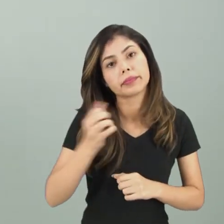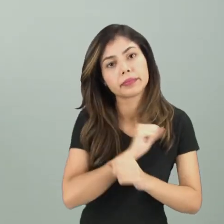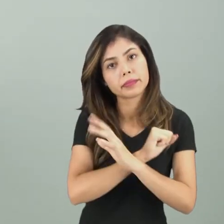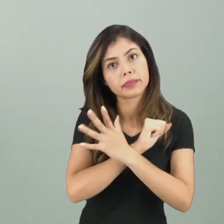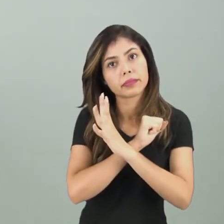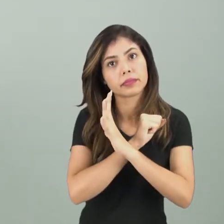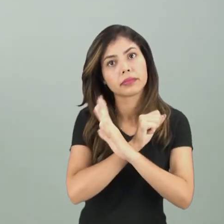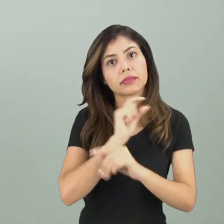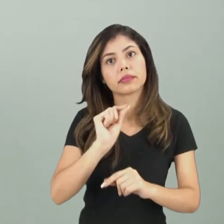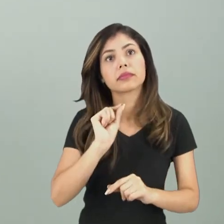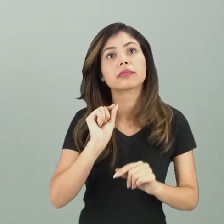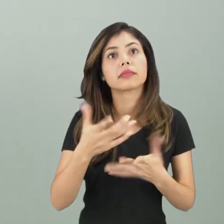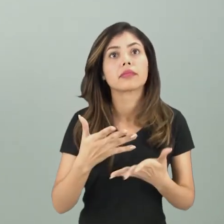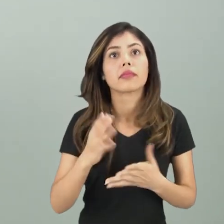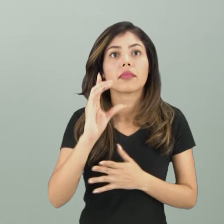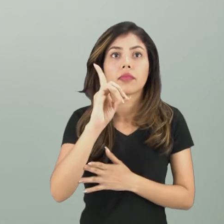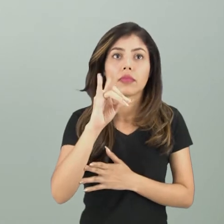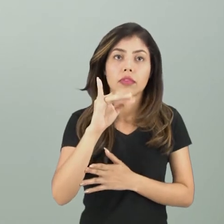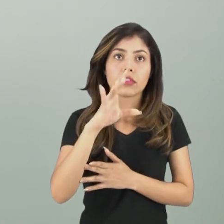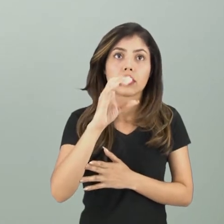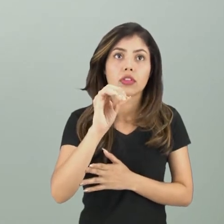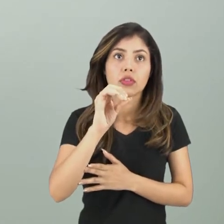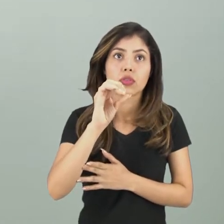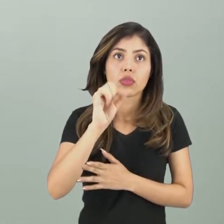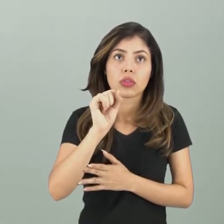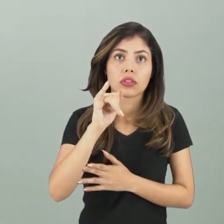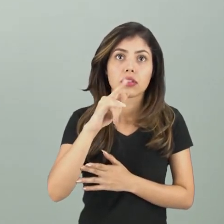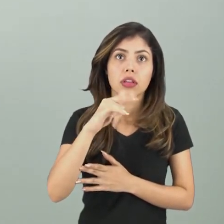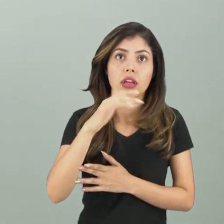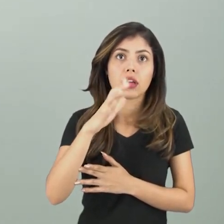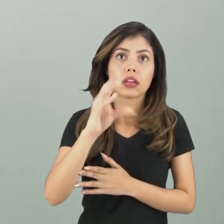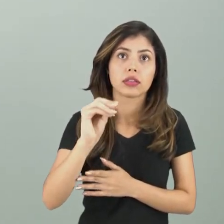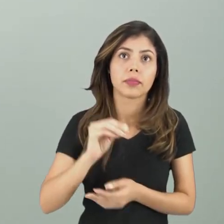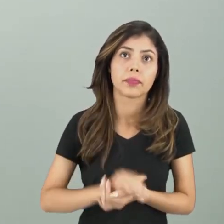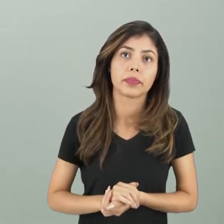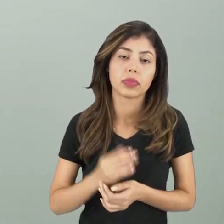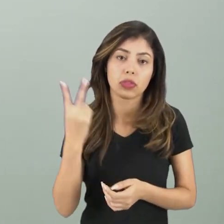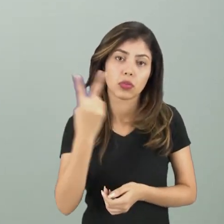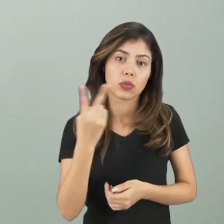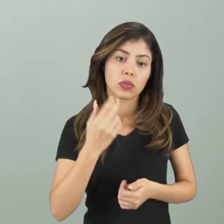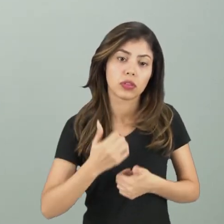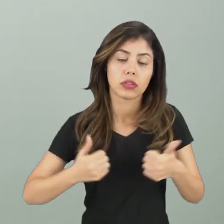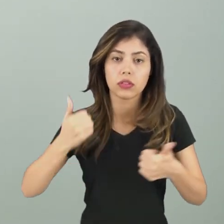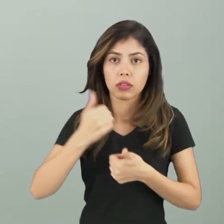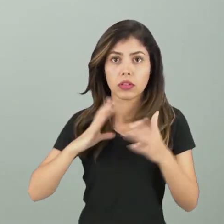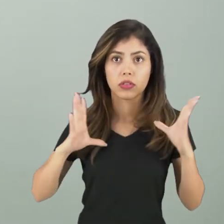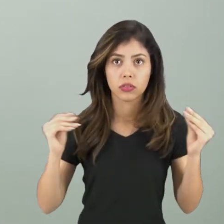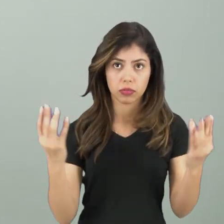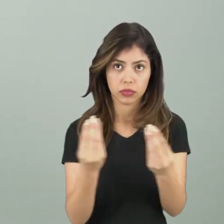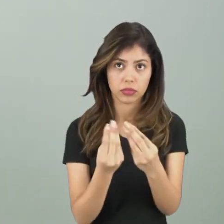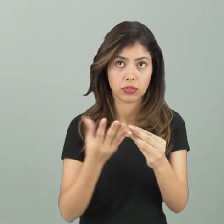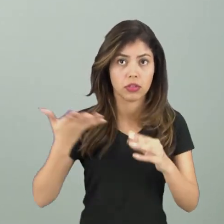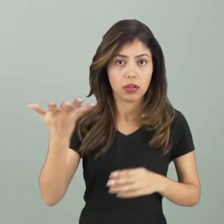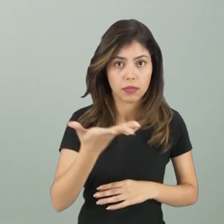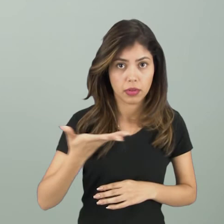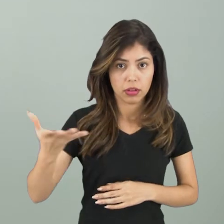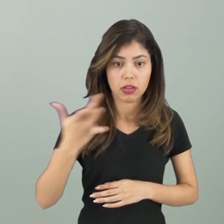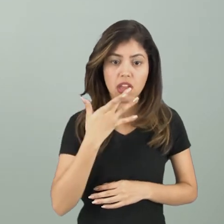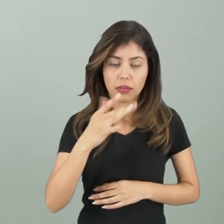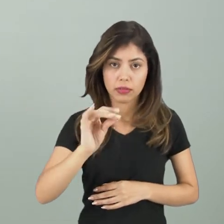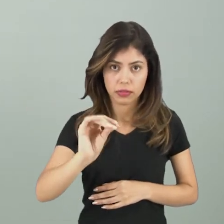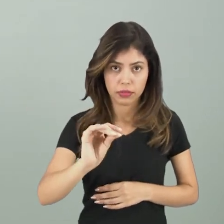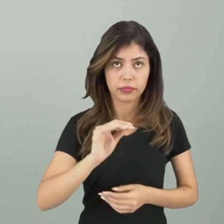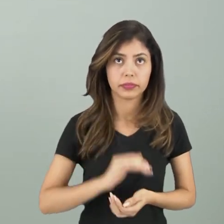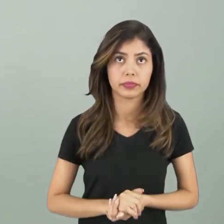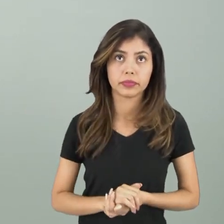você tiver uma reação de dissociação, você vai ter que ter dois tipos de substância, básica ou um sal.